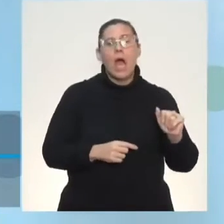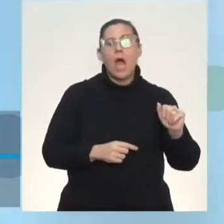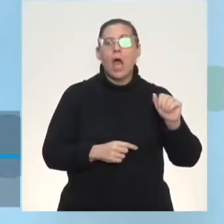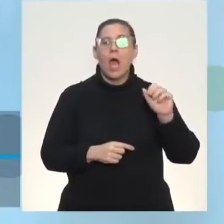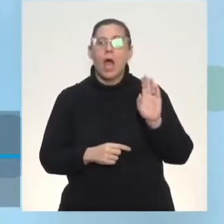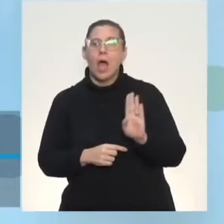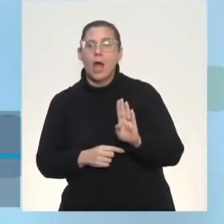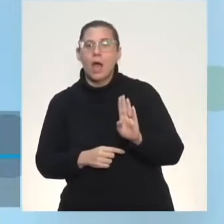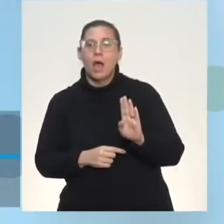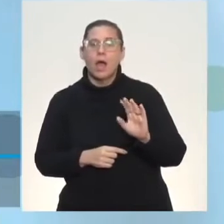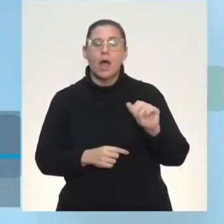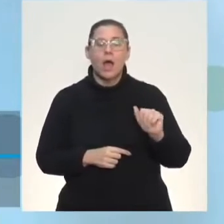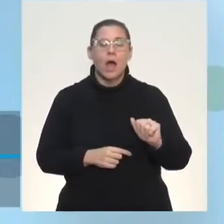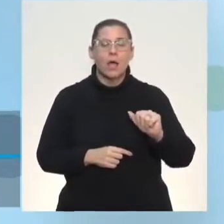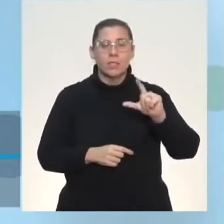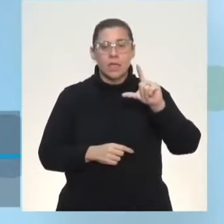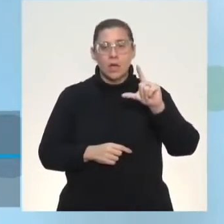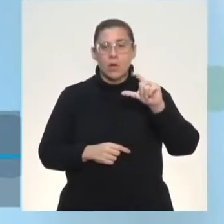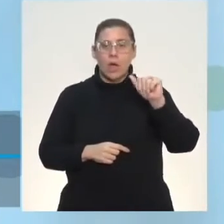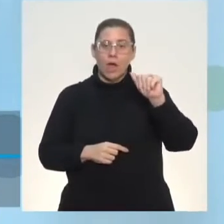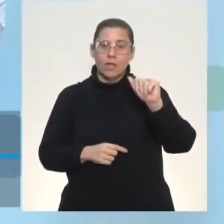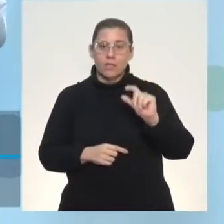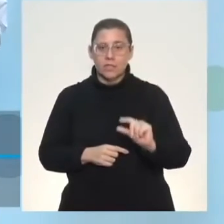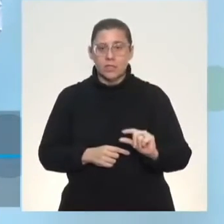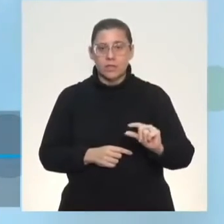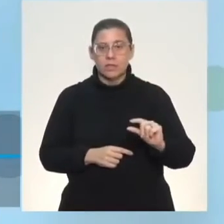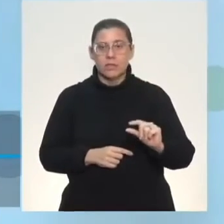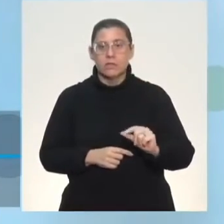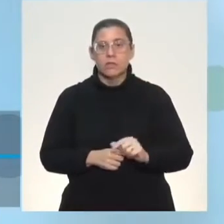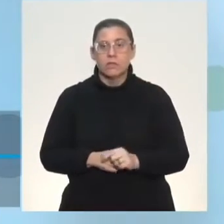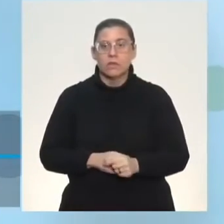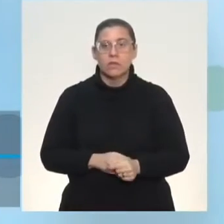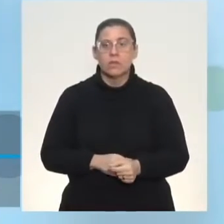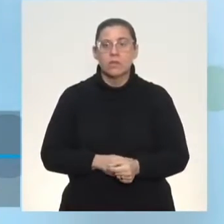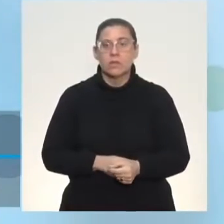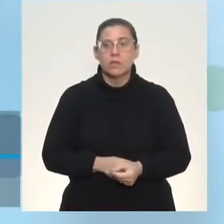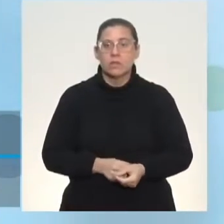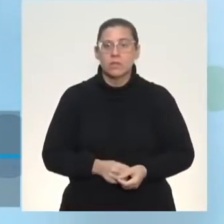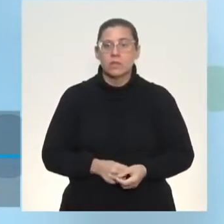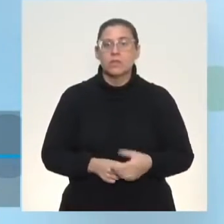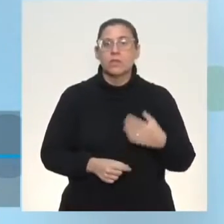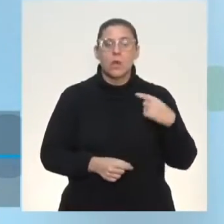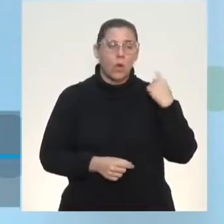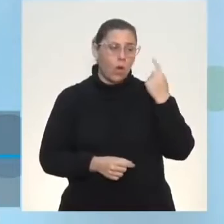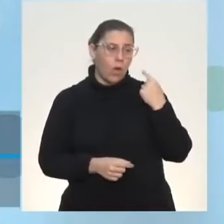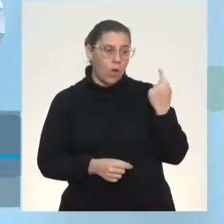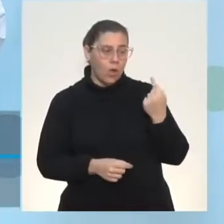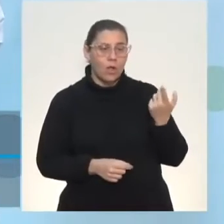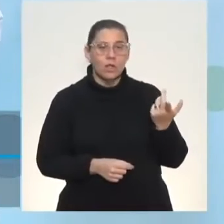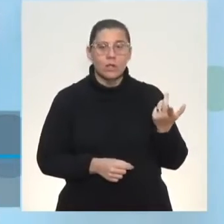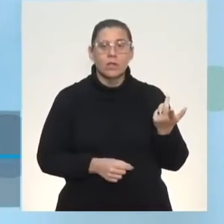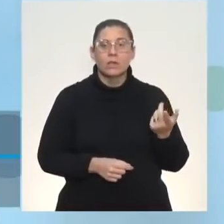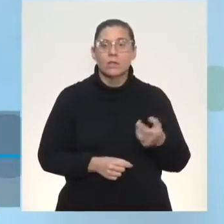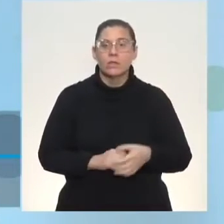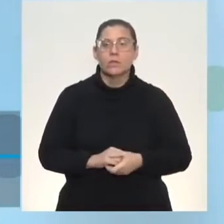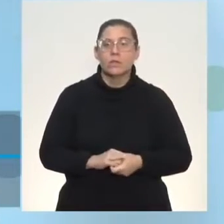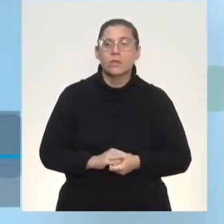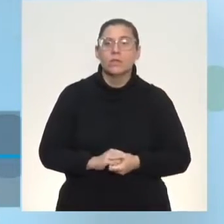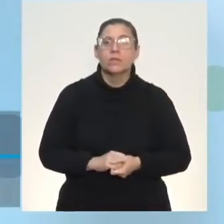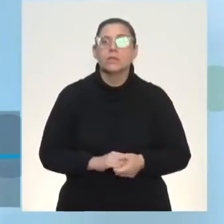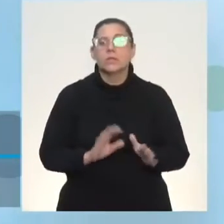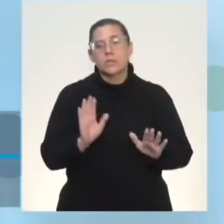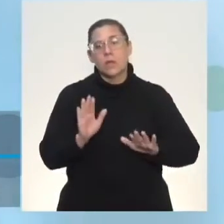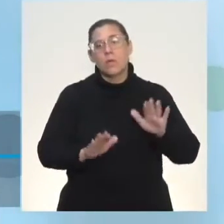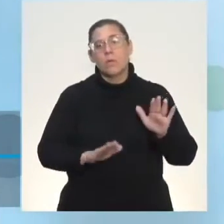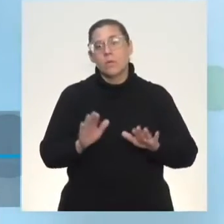e o olho azul é recessivo ao preto, né? Por isso que tem aquela história, azão, azão é o dominante, que é o olho preto. Azinho, azinho é o recessivo, que é o olho azul. Então,